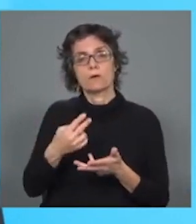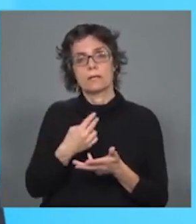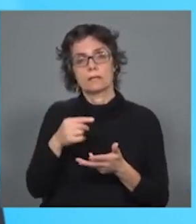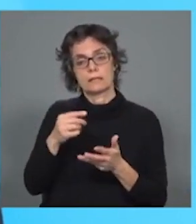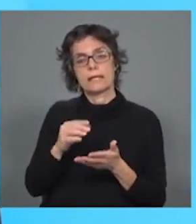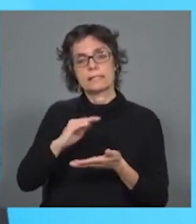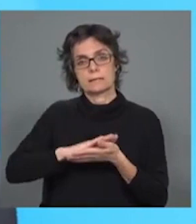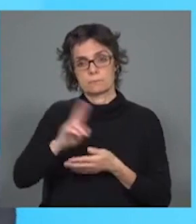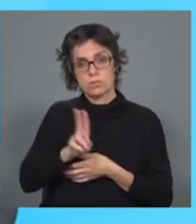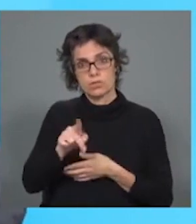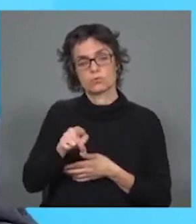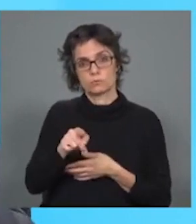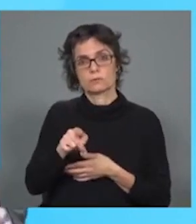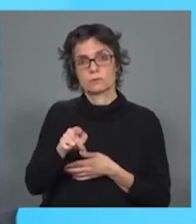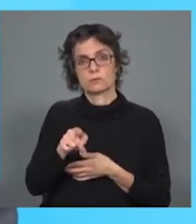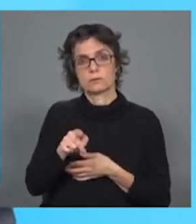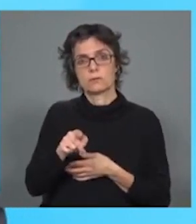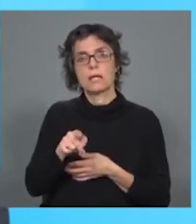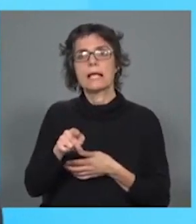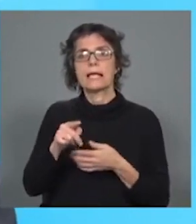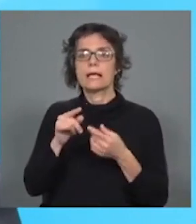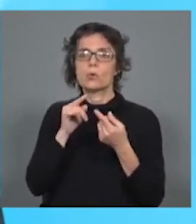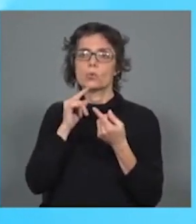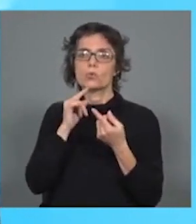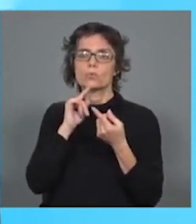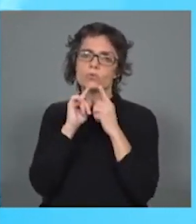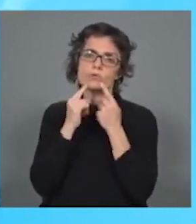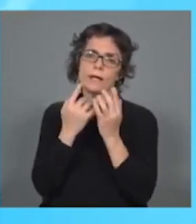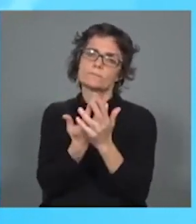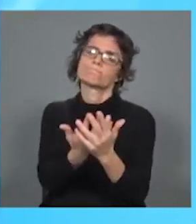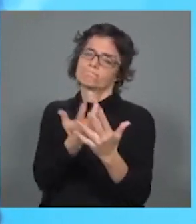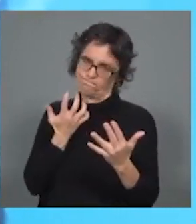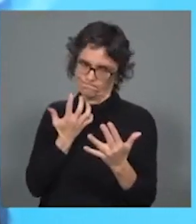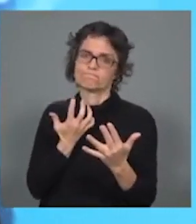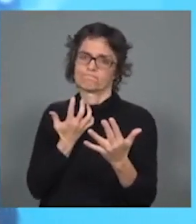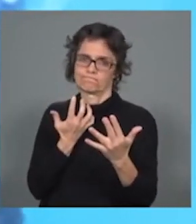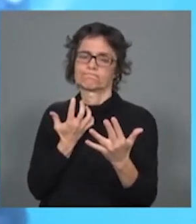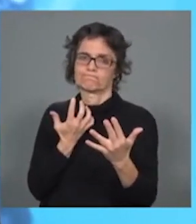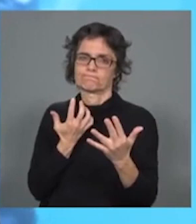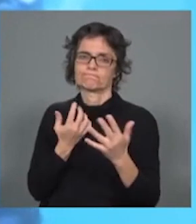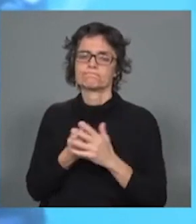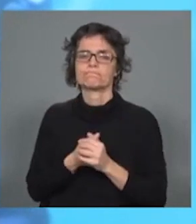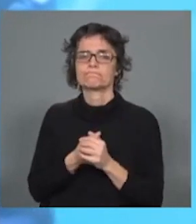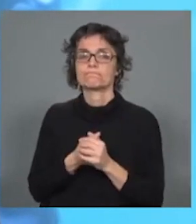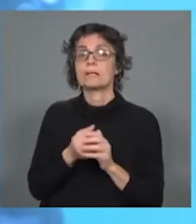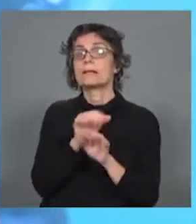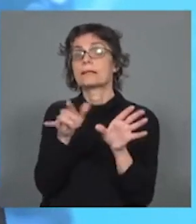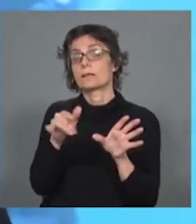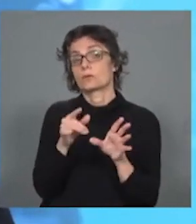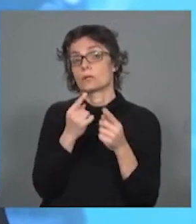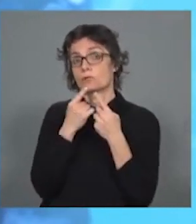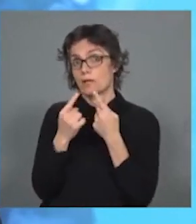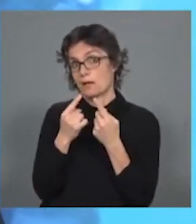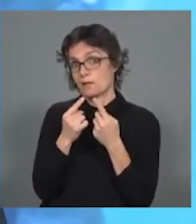mais, assim, mais dialogante. Portanto, nós também, neste diálogo, não é fácil, tem os